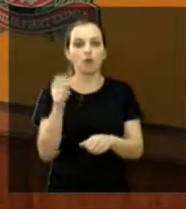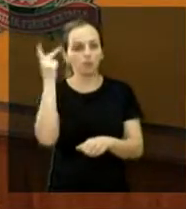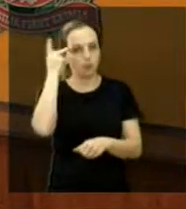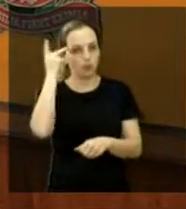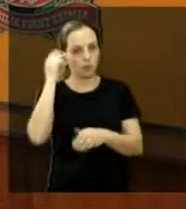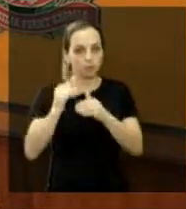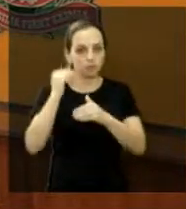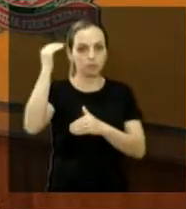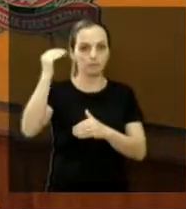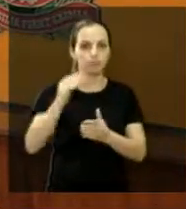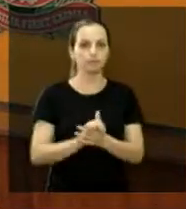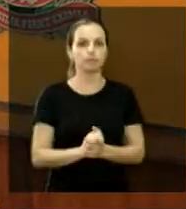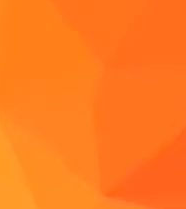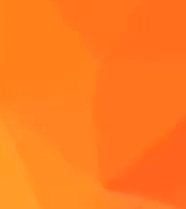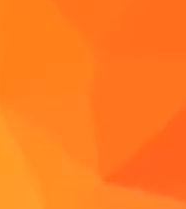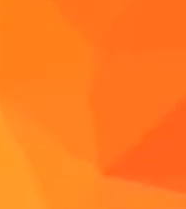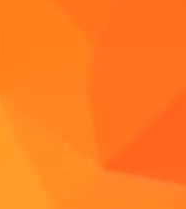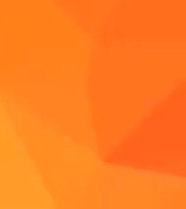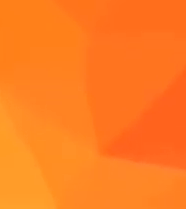no instante.